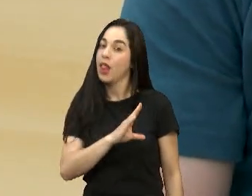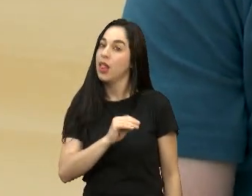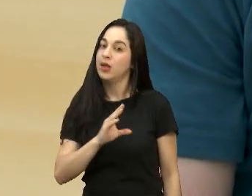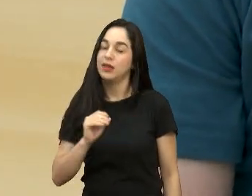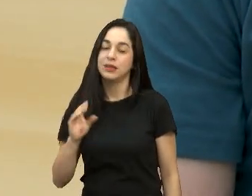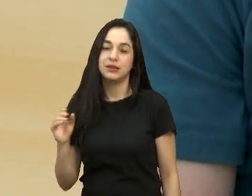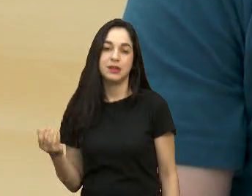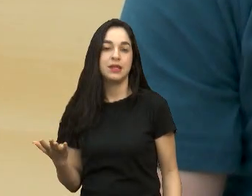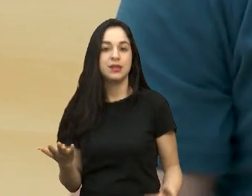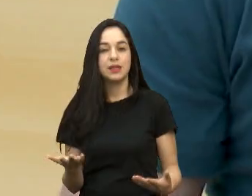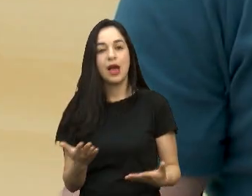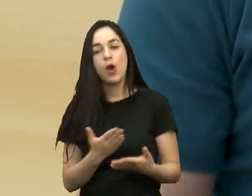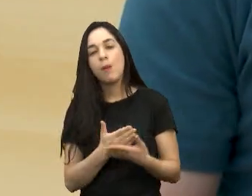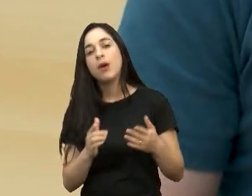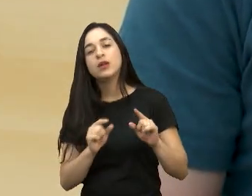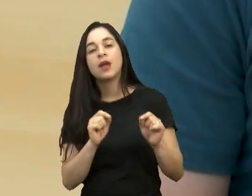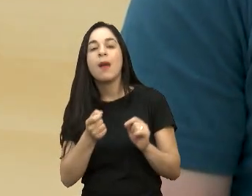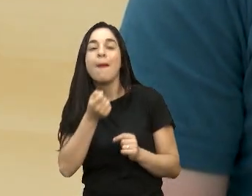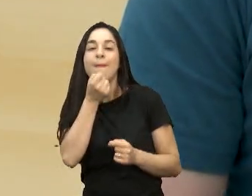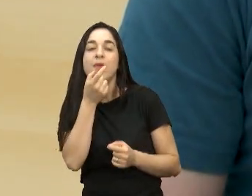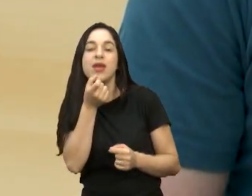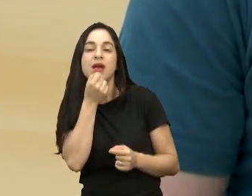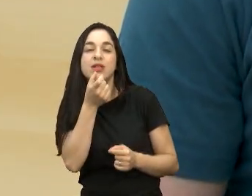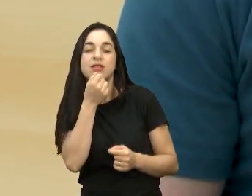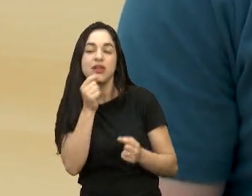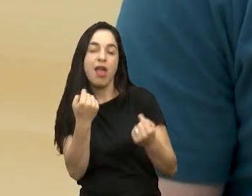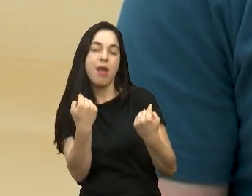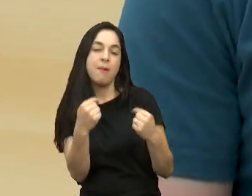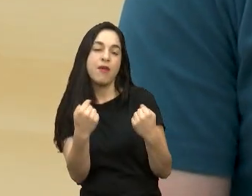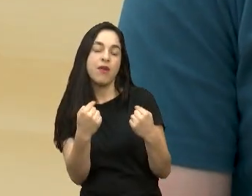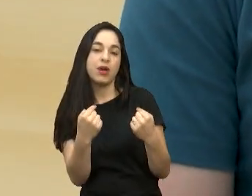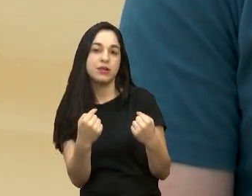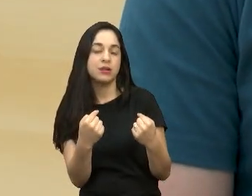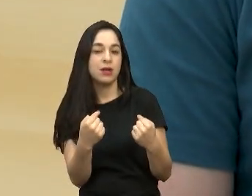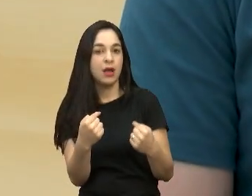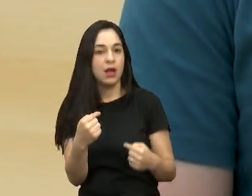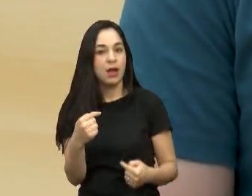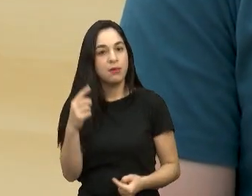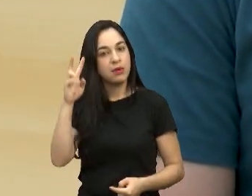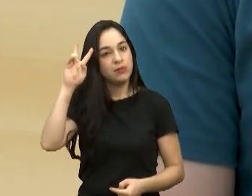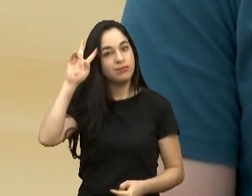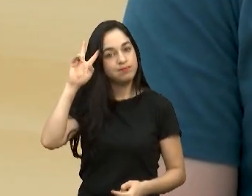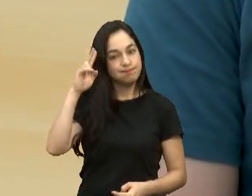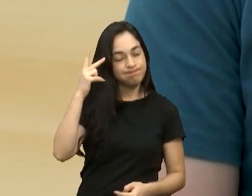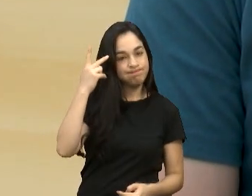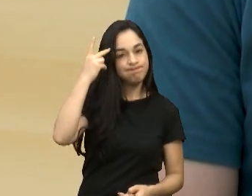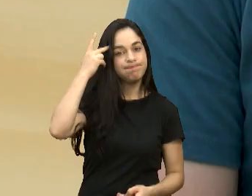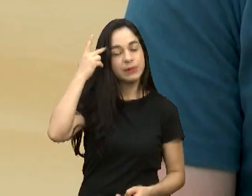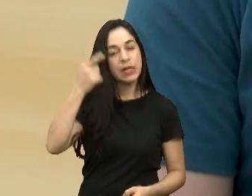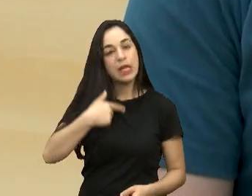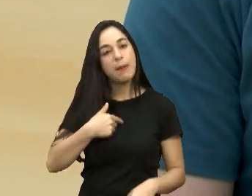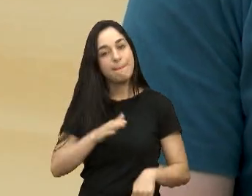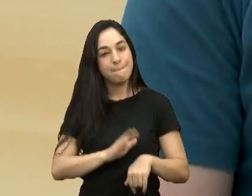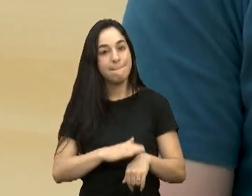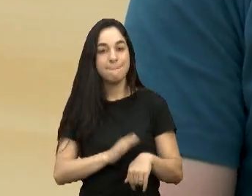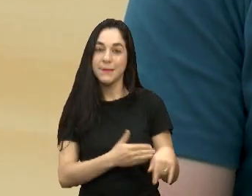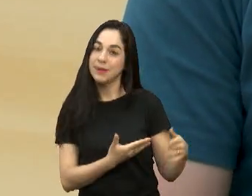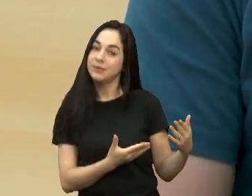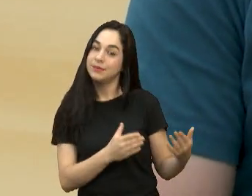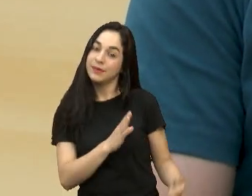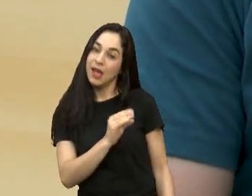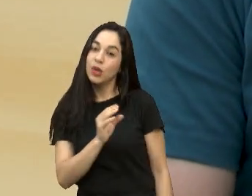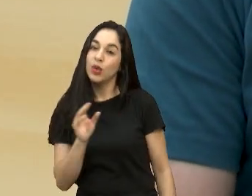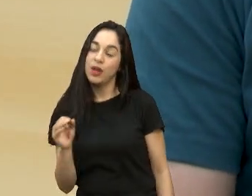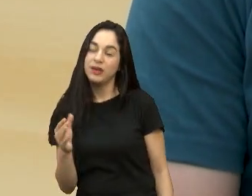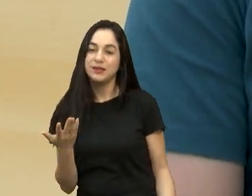aí, né, você começa a escutar piadinhas e tal. E a cabeça começou a mudar também, já estava numa fase mais adolescente, então